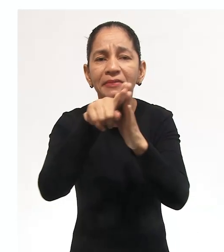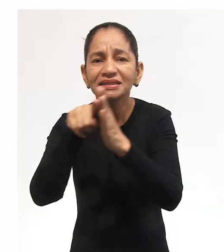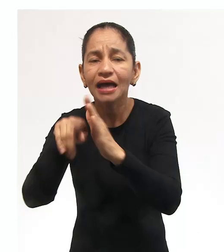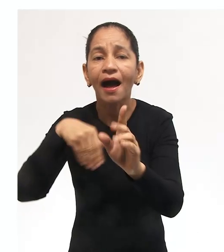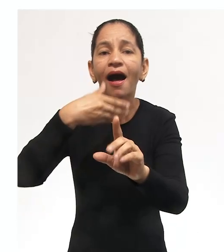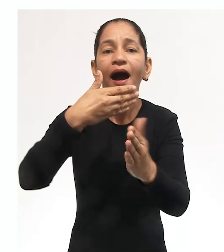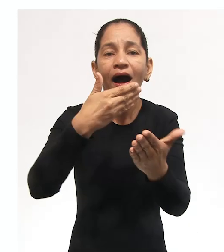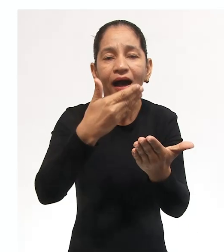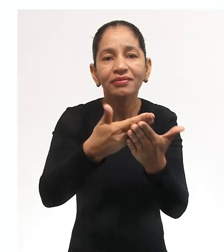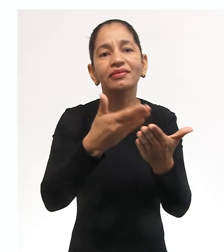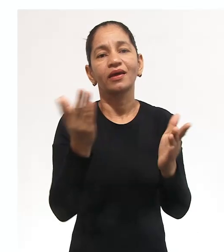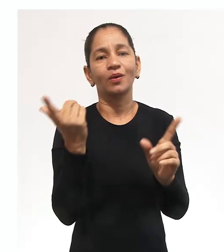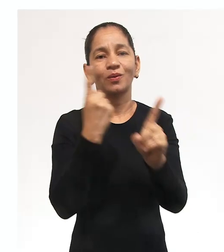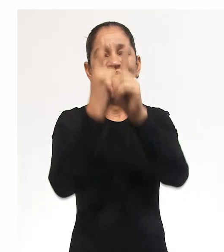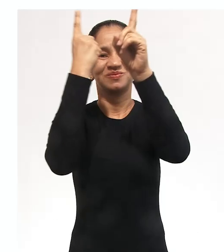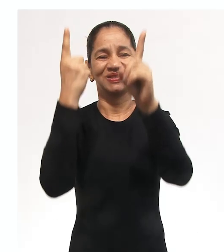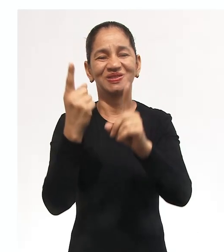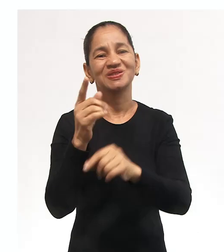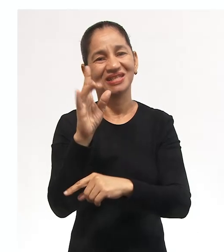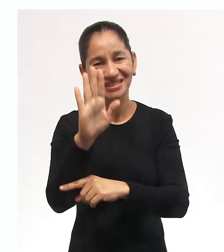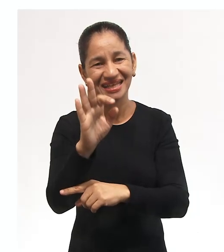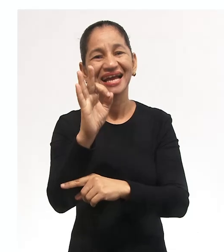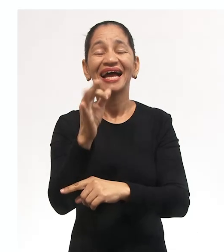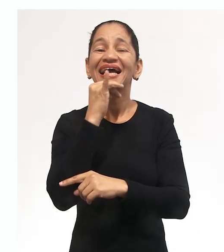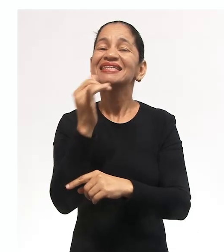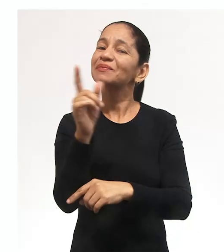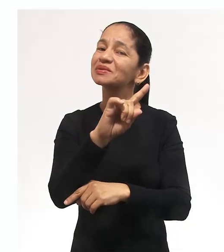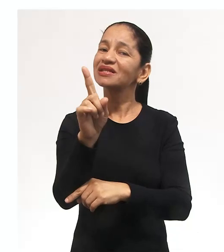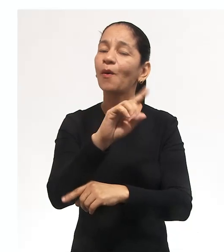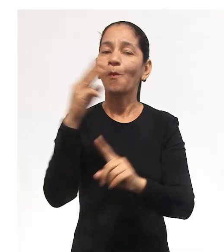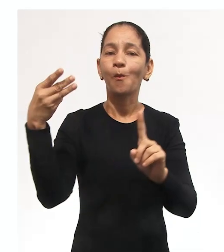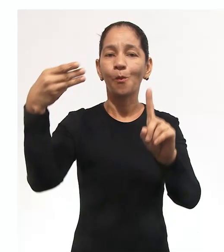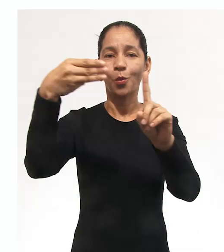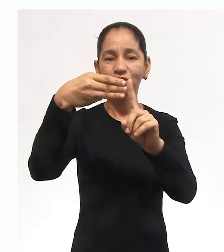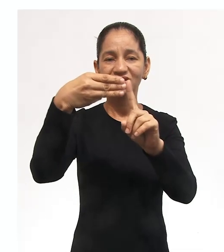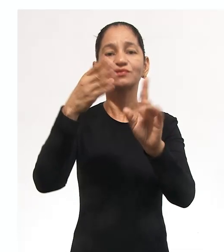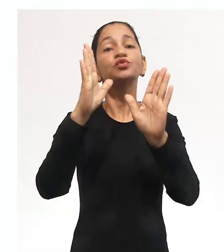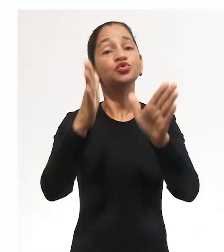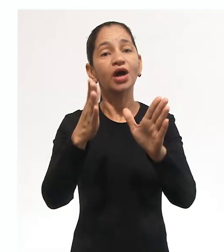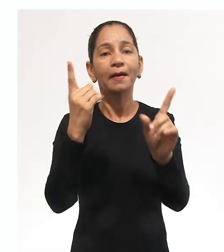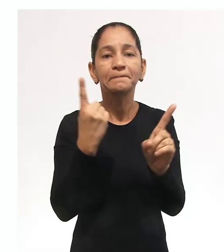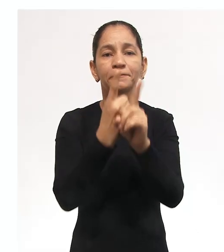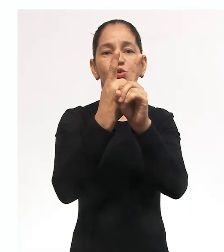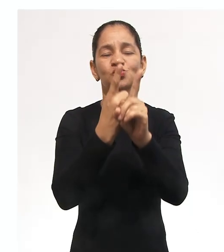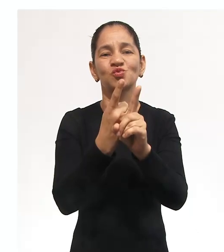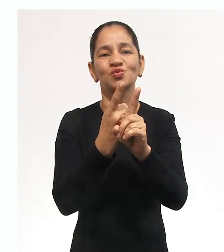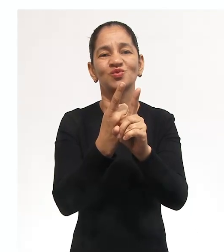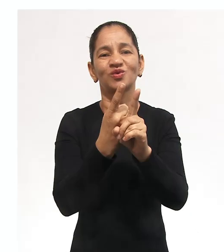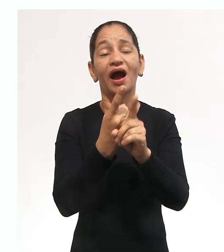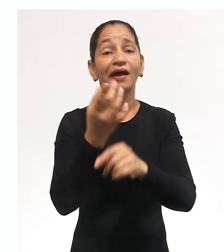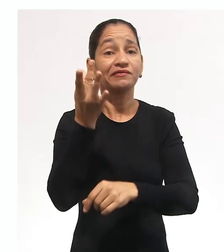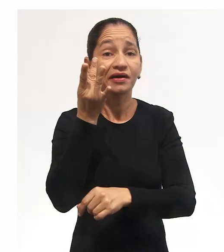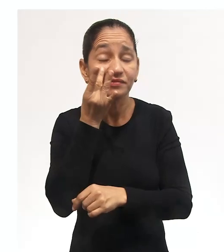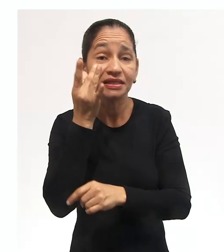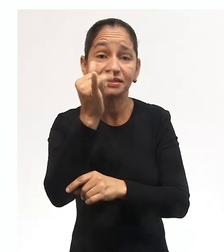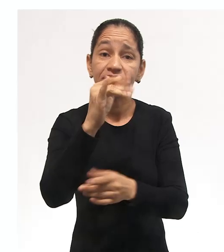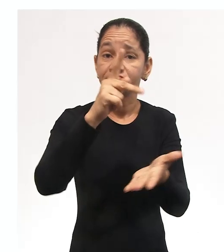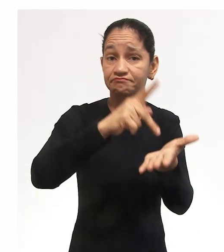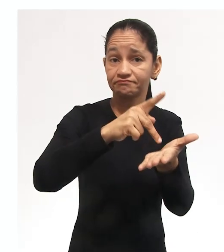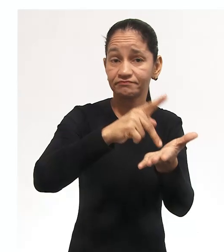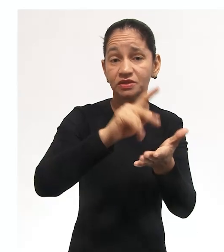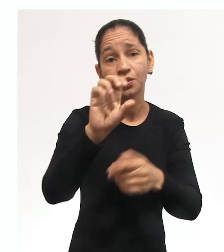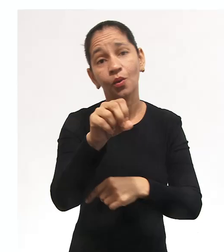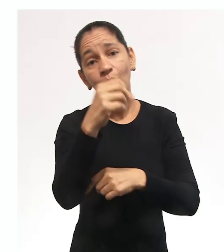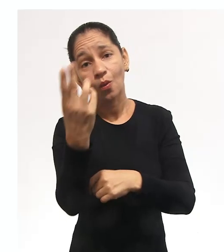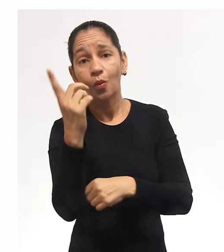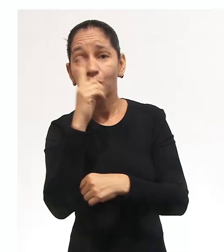motivo. Nesse caso, a situação problema ela já traz um motivo previamente identificado, tá? E ele foi